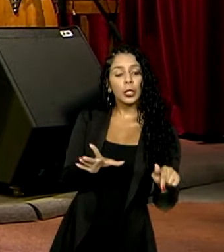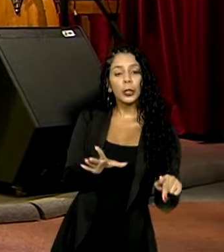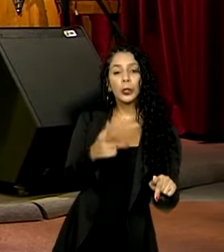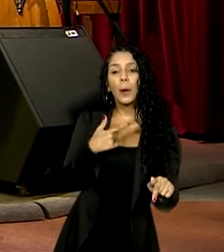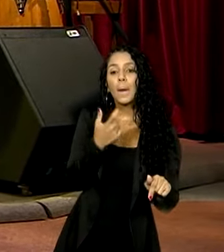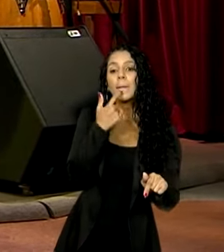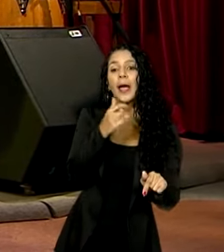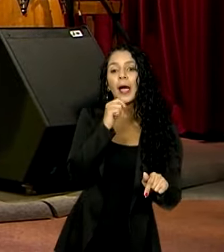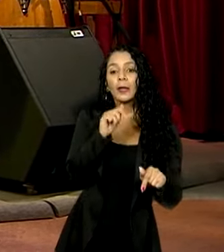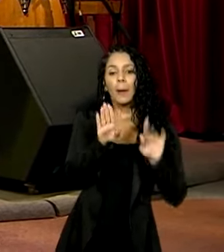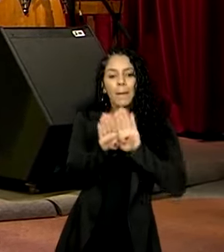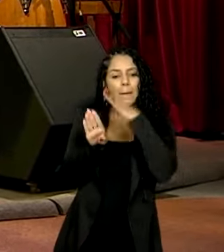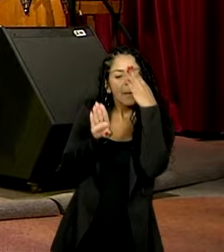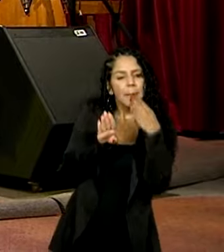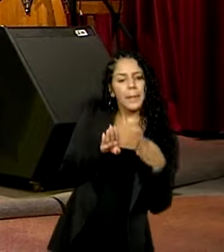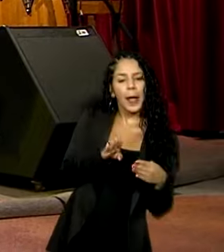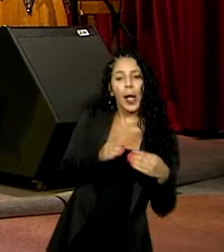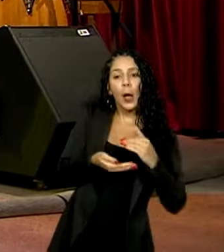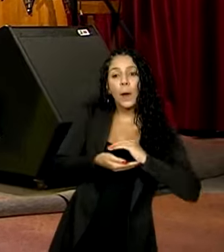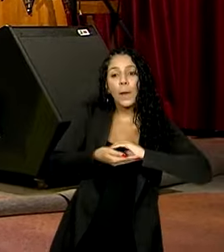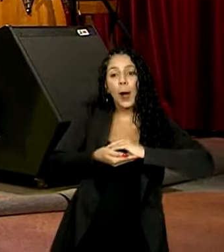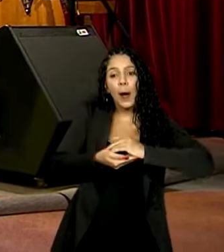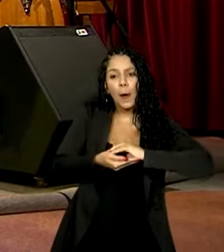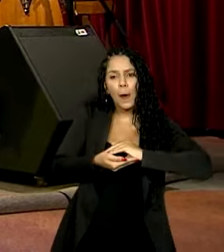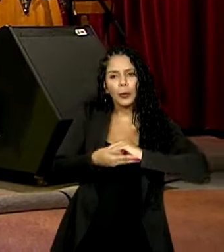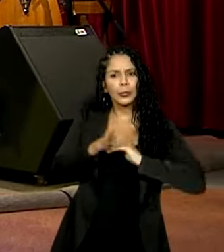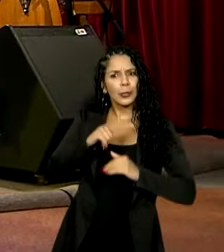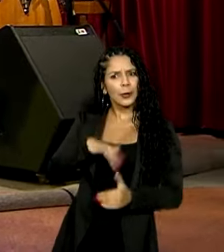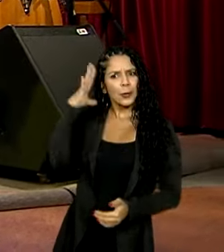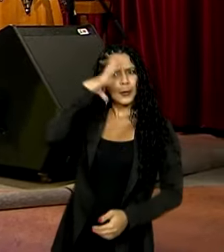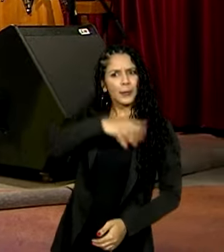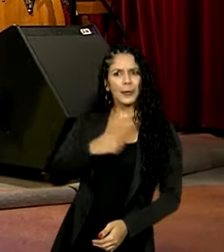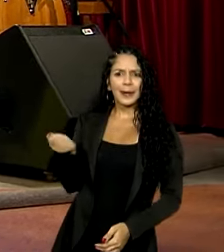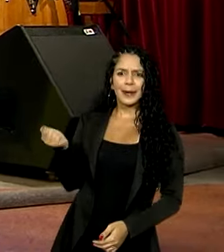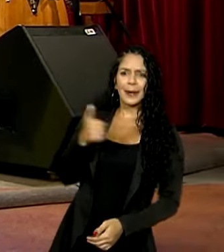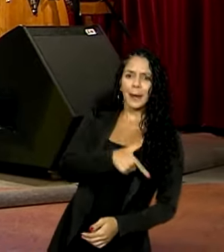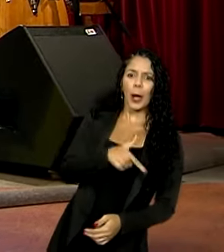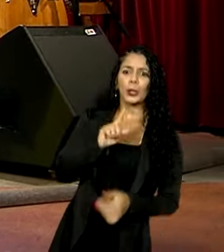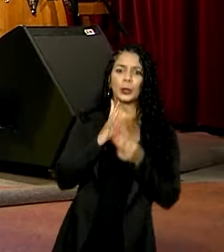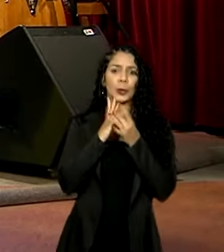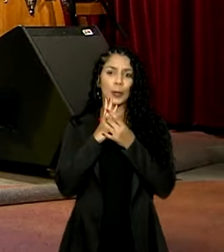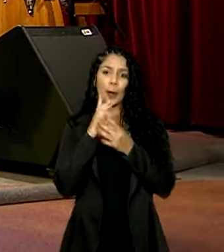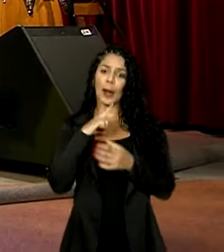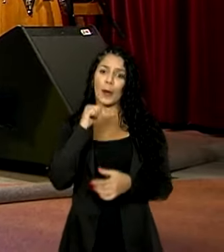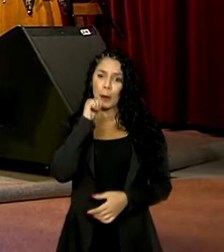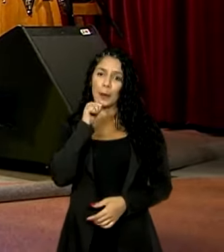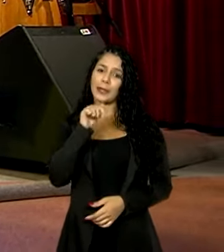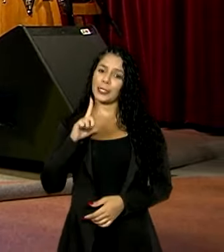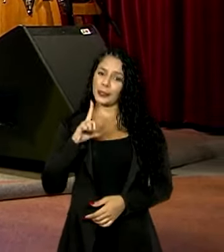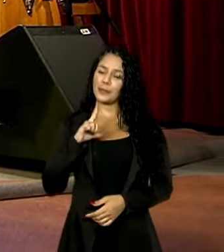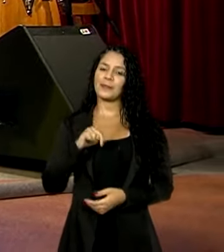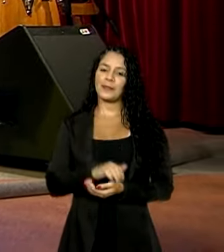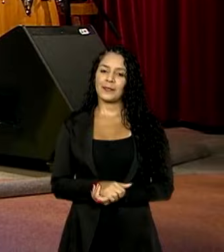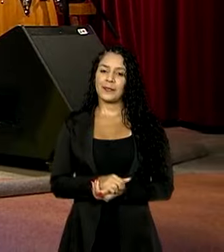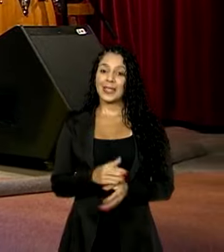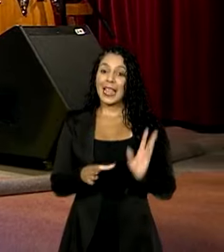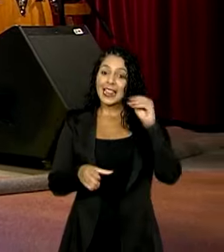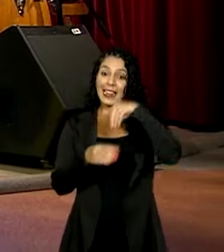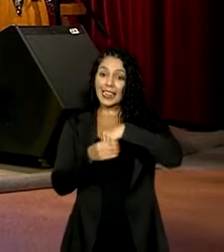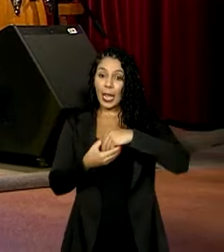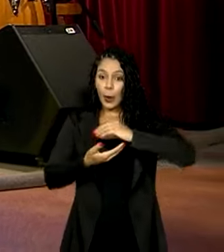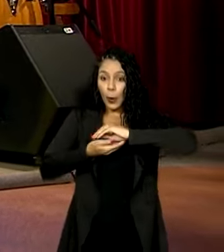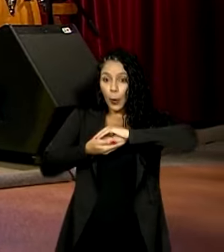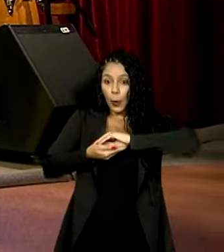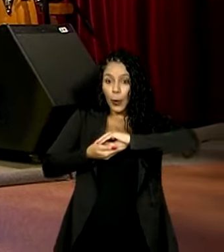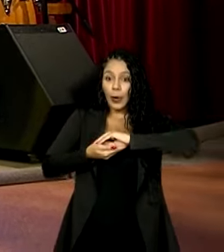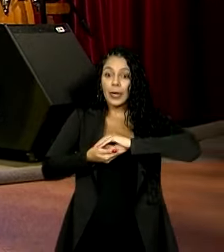quebrava na areia, uma concha mais bonita do que o anel que a menina tinha perdido. E dentro da concha